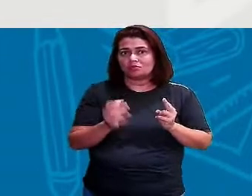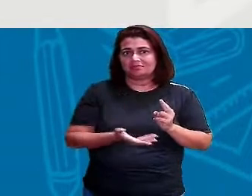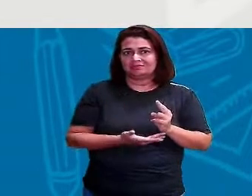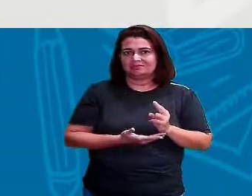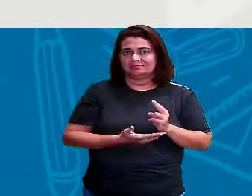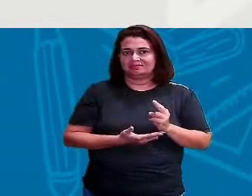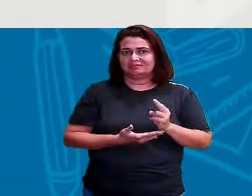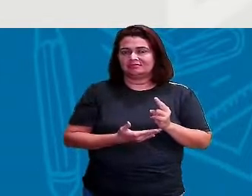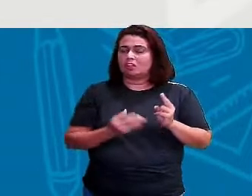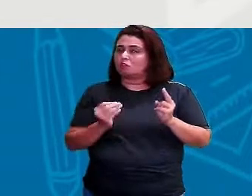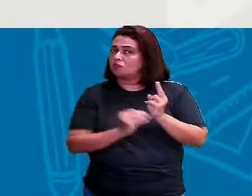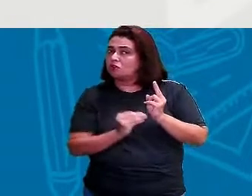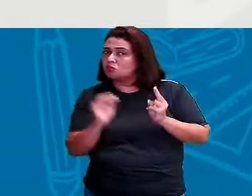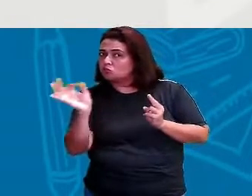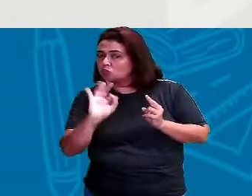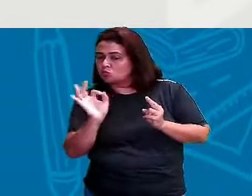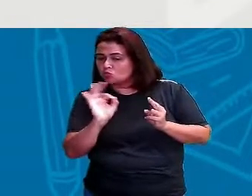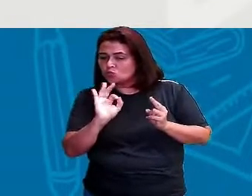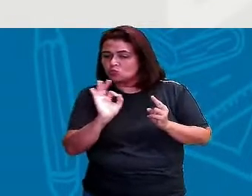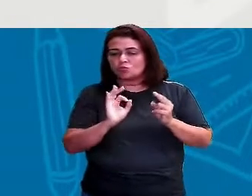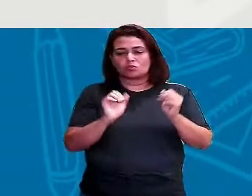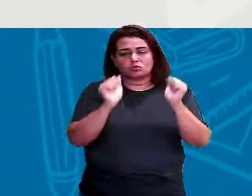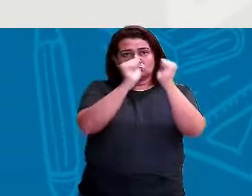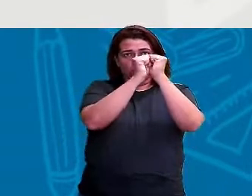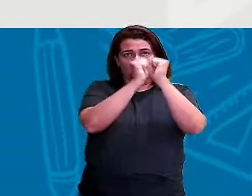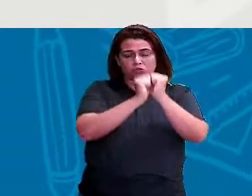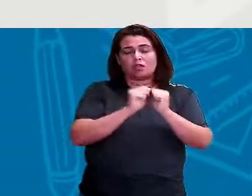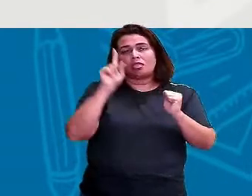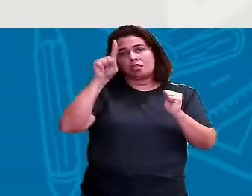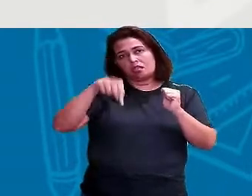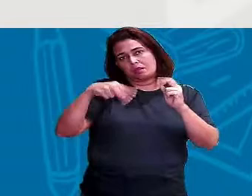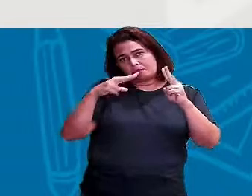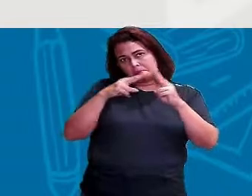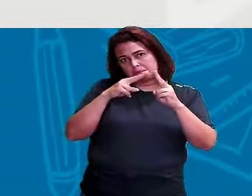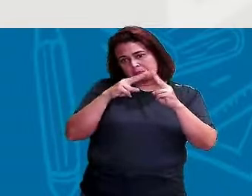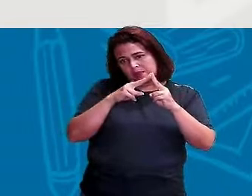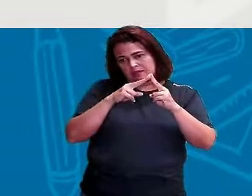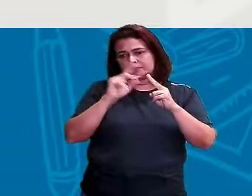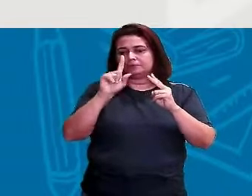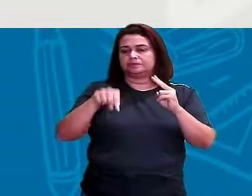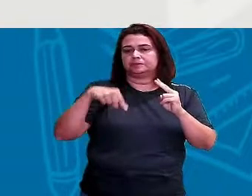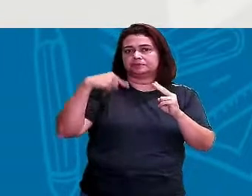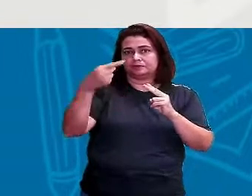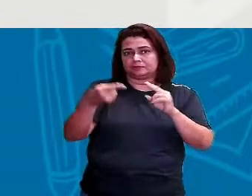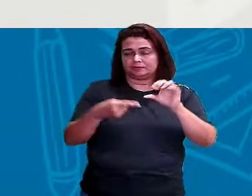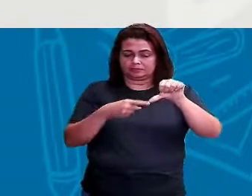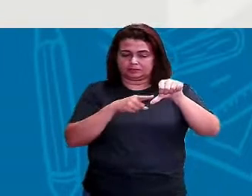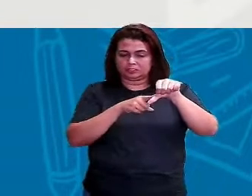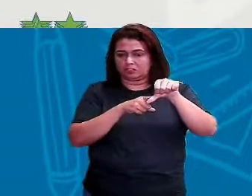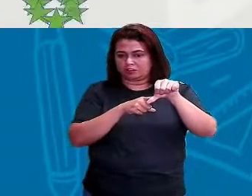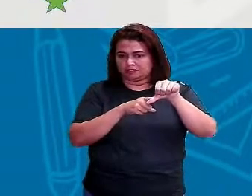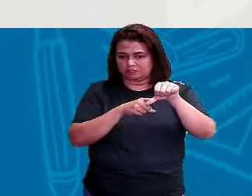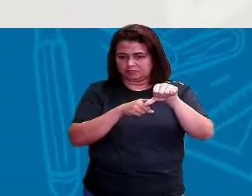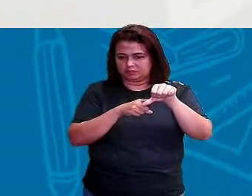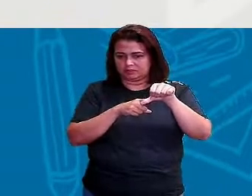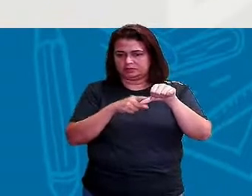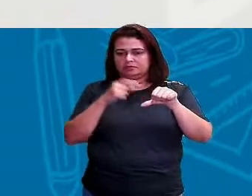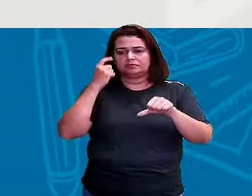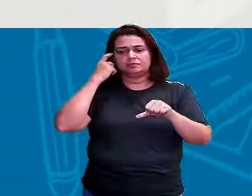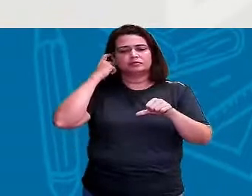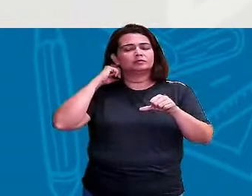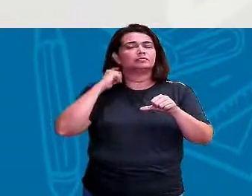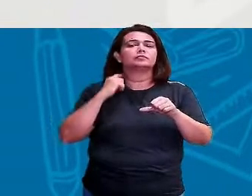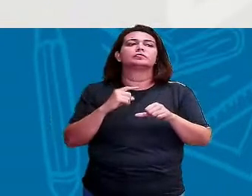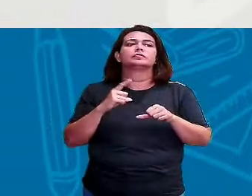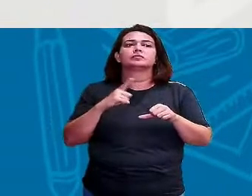sobrou. Então, se não sobrou, ele é um número par, tá certo? Vamos para o número 9. Ó,